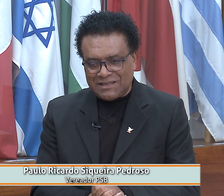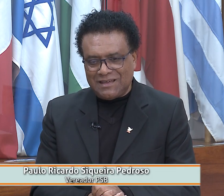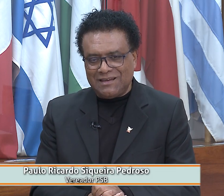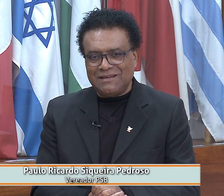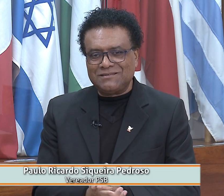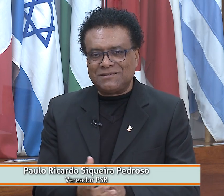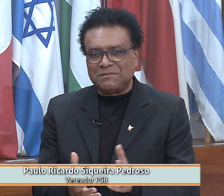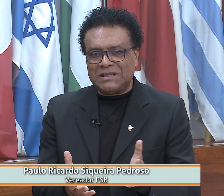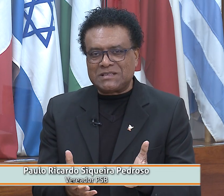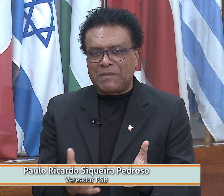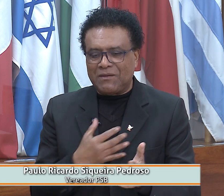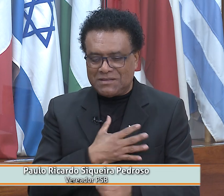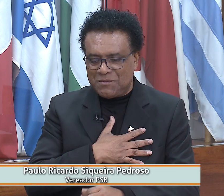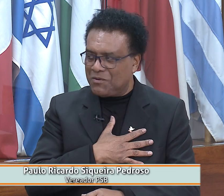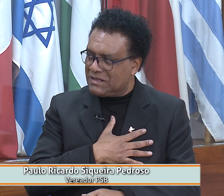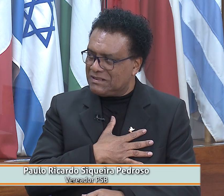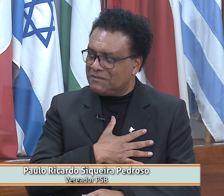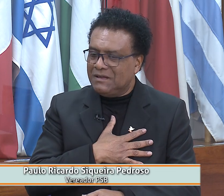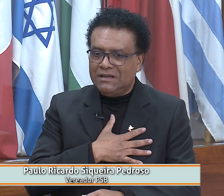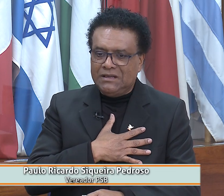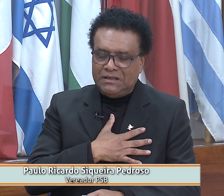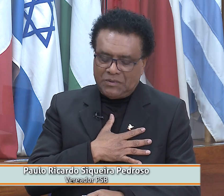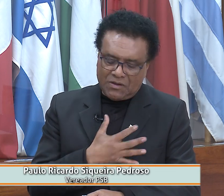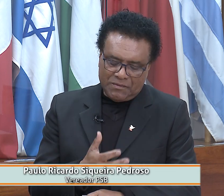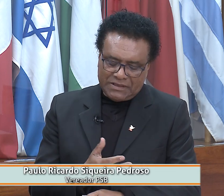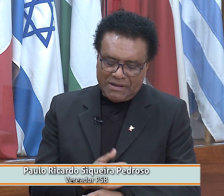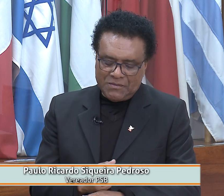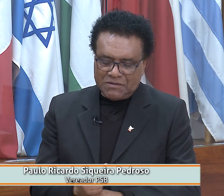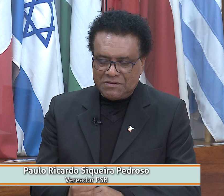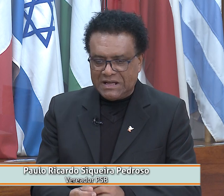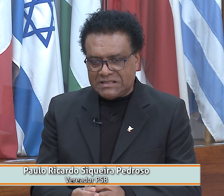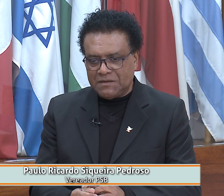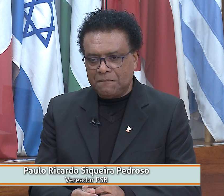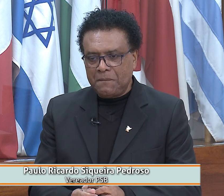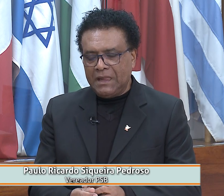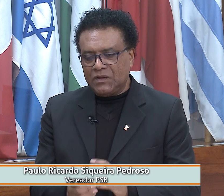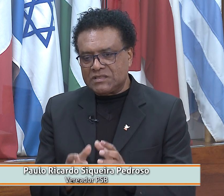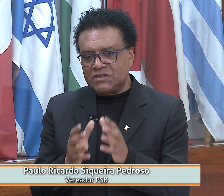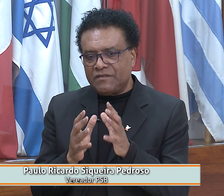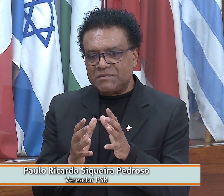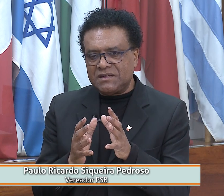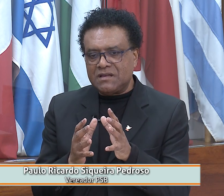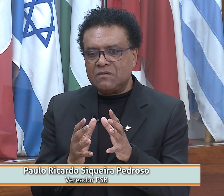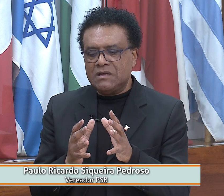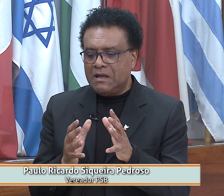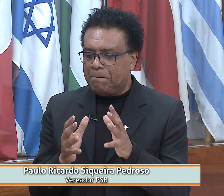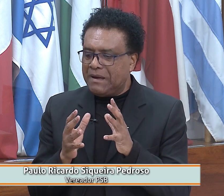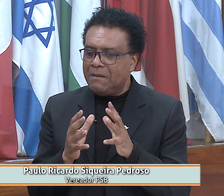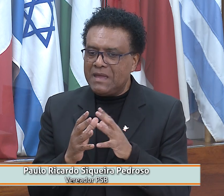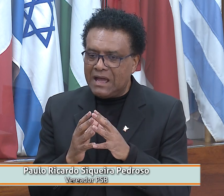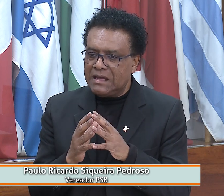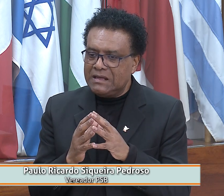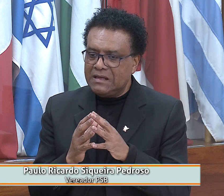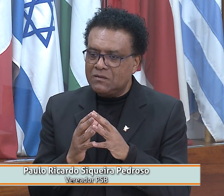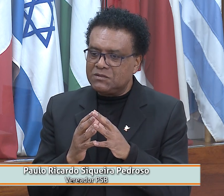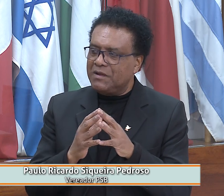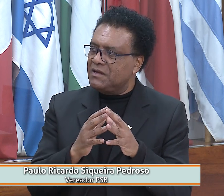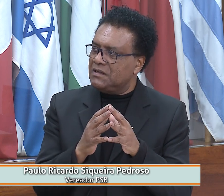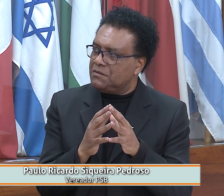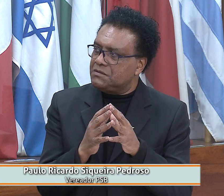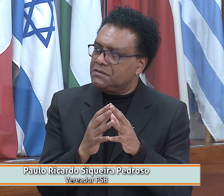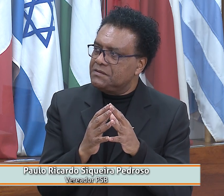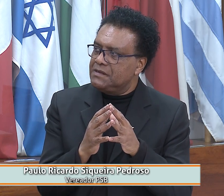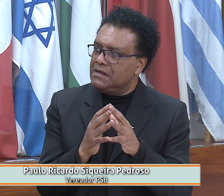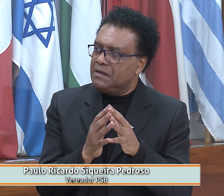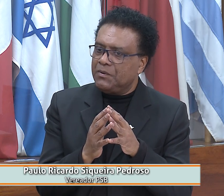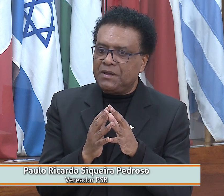desse projeto que ele é uma das pérolas do meu coração porque como eu trabalho muito com educação nós resolvemos então premiar os